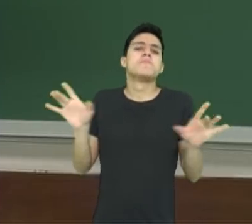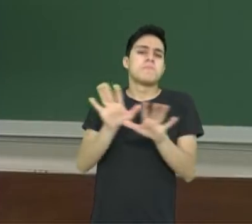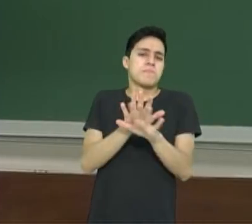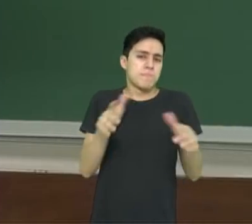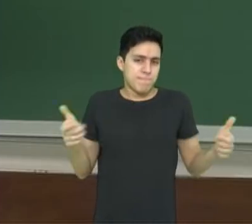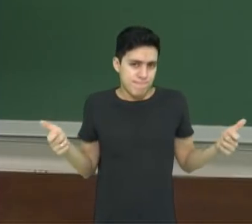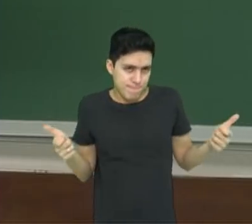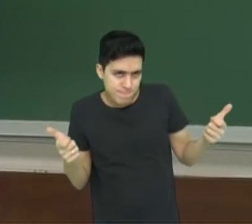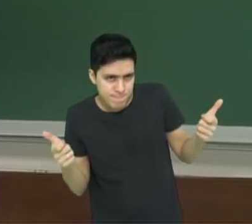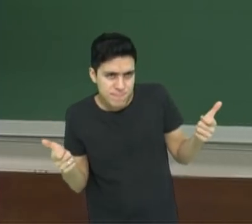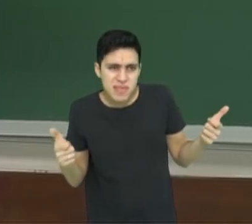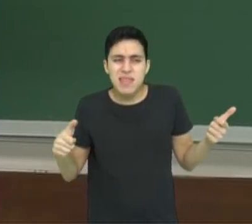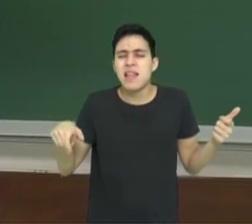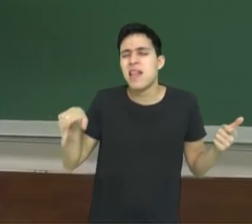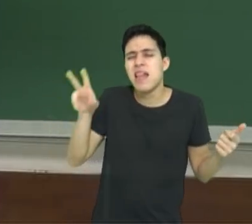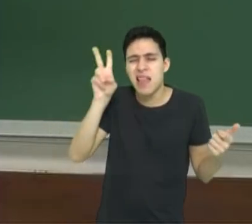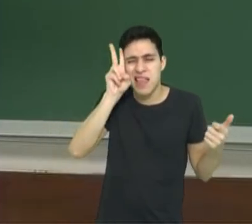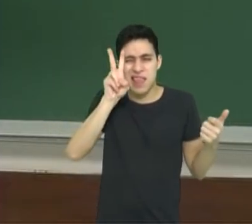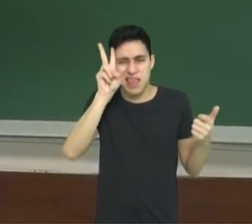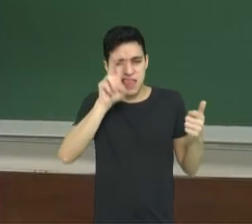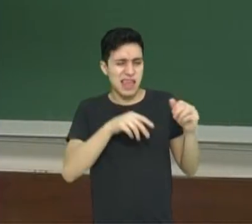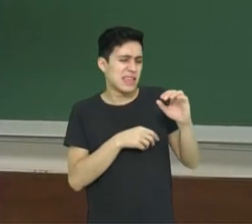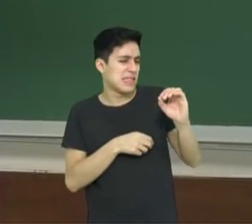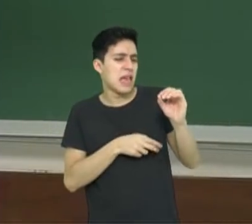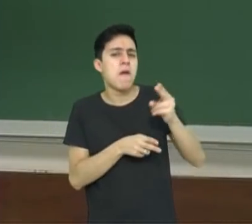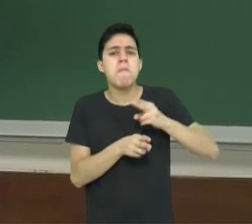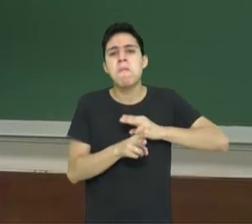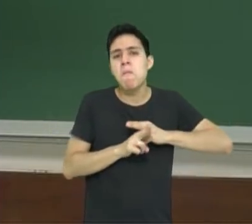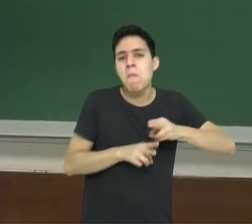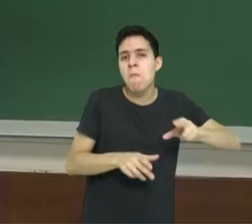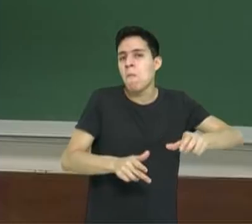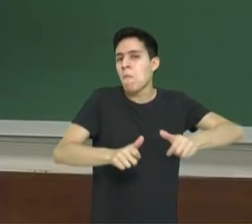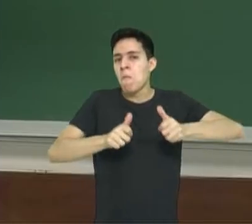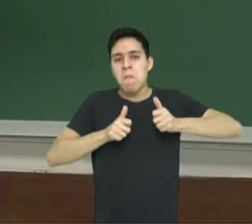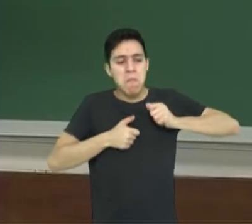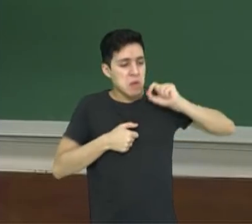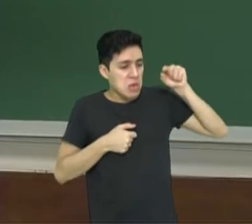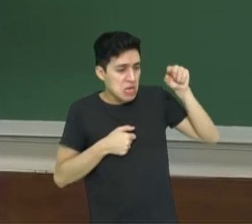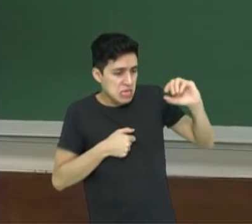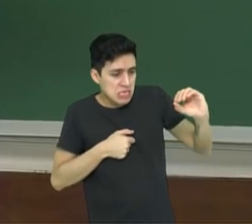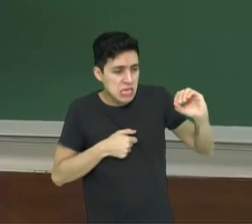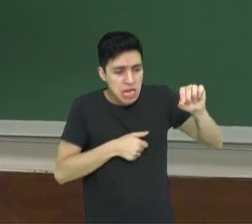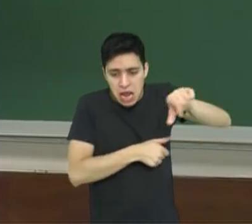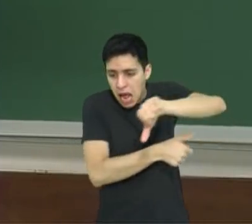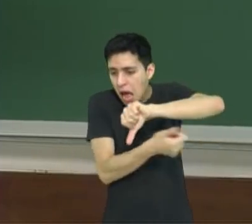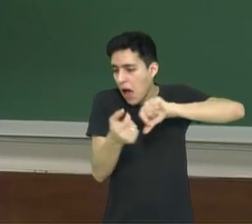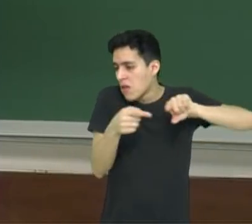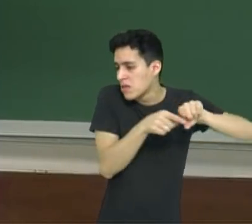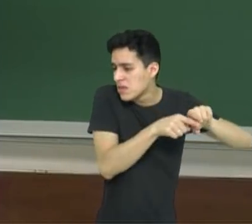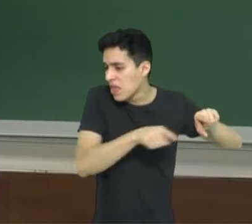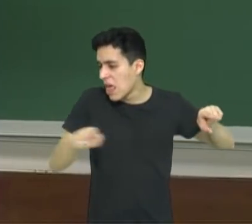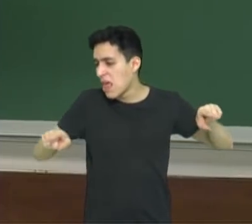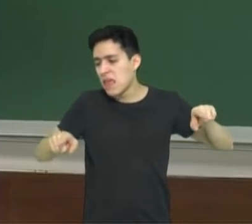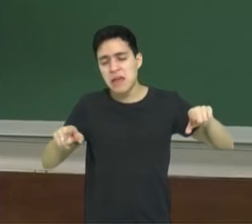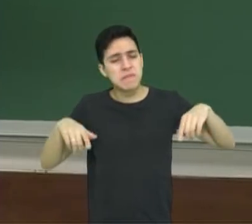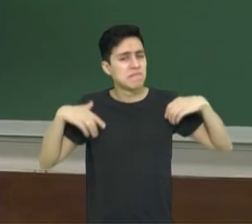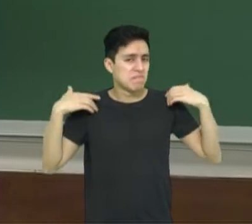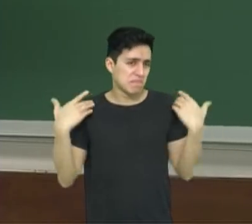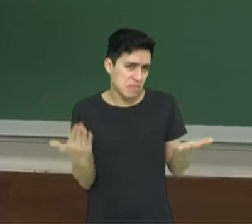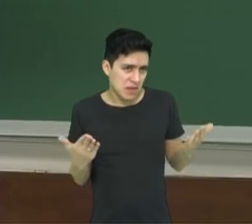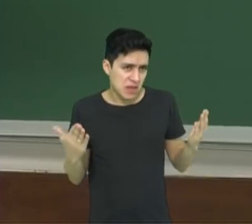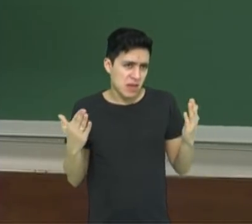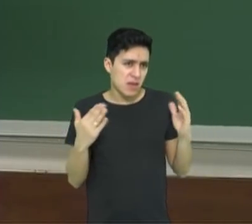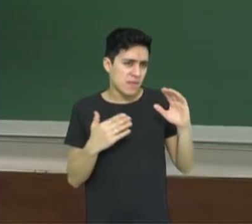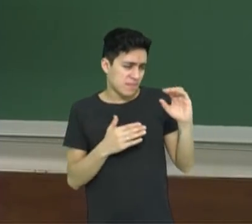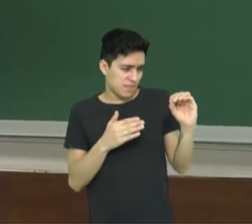lembra que eu falei que o zero é o elemento neutro da adição? Ou seja, ele não altera a sua soma, ele não vai mudar em nada. Então,